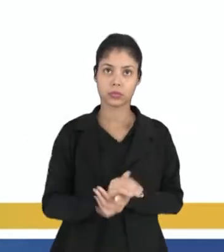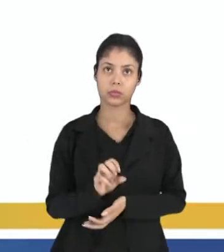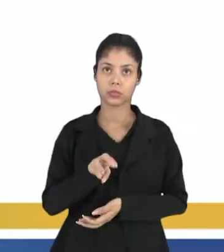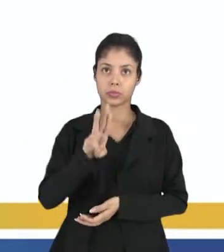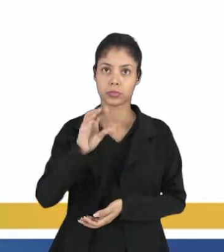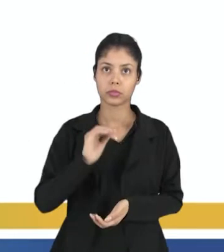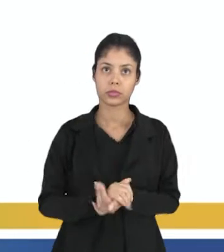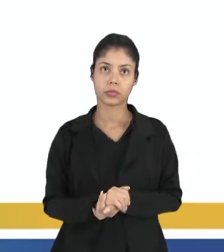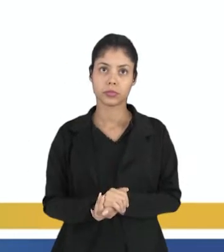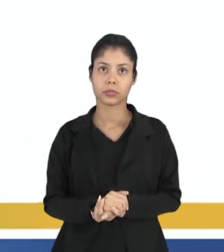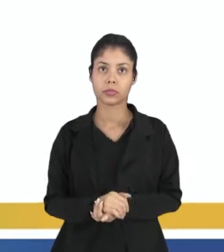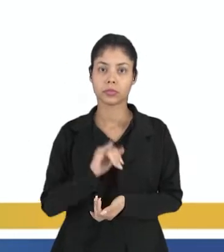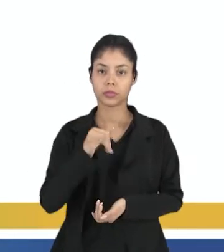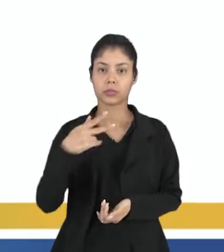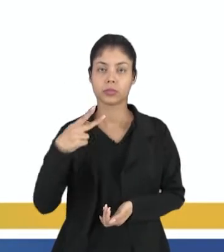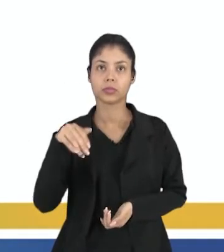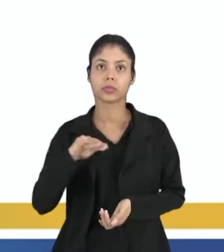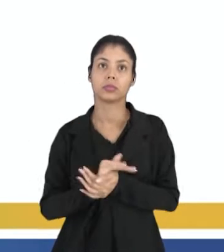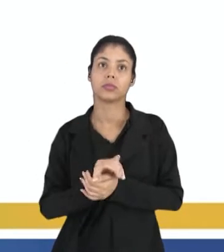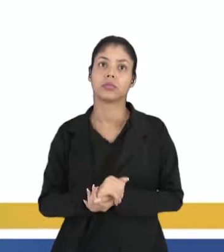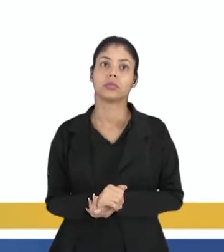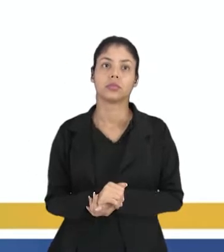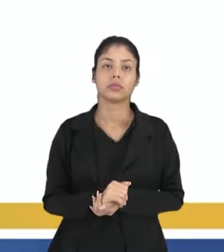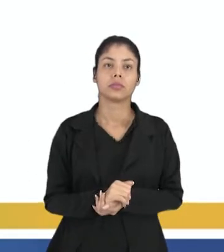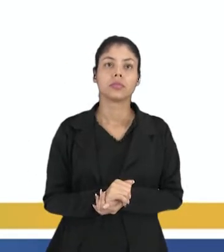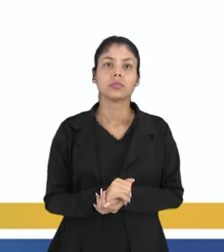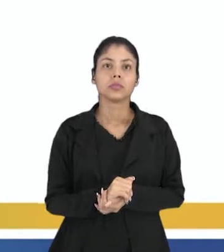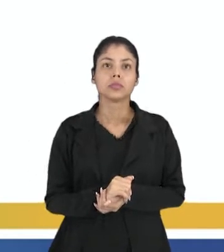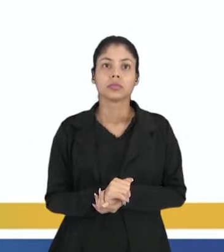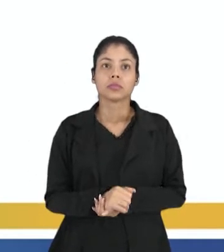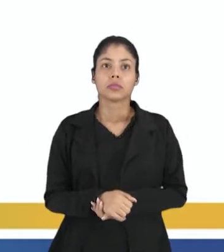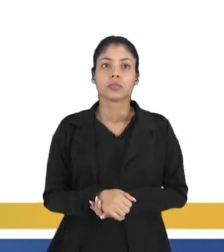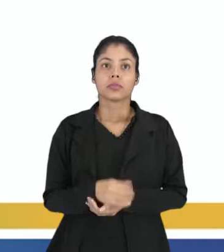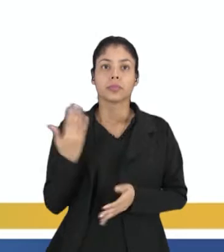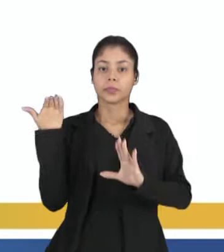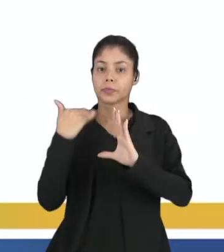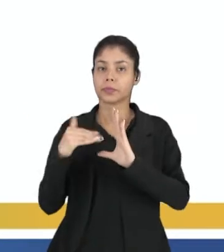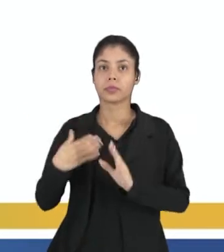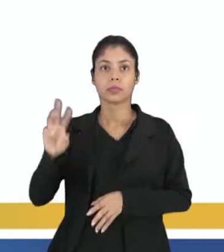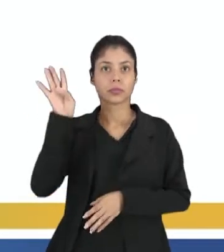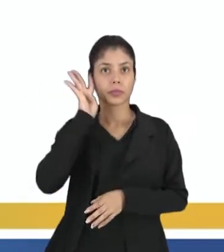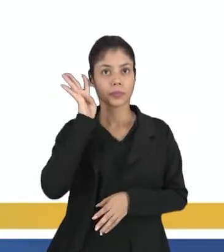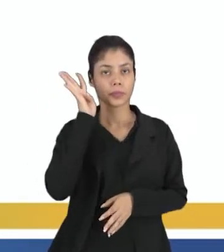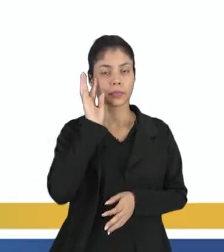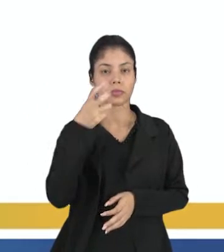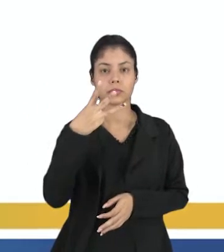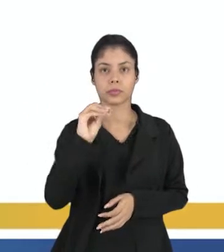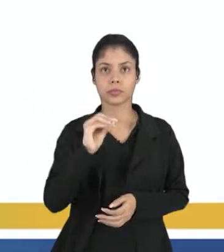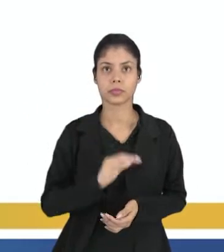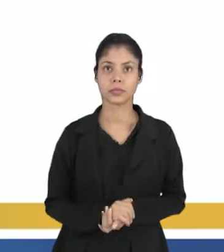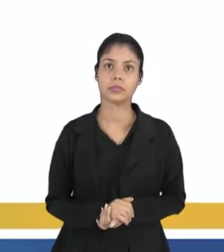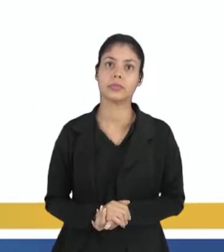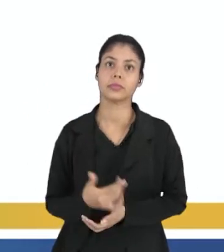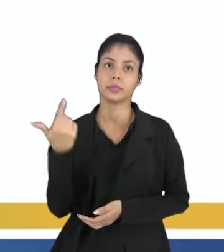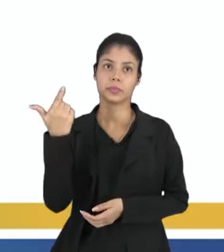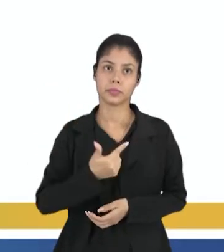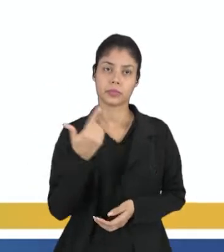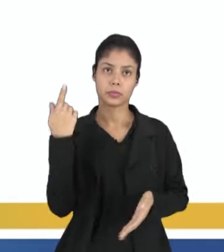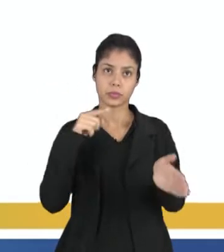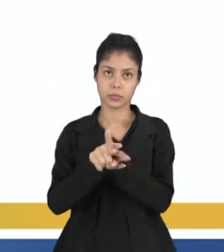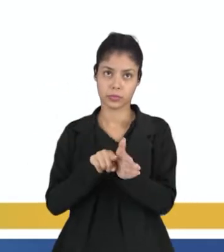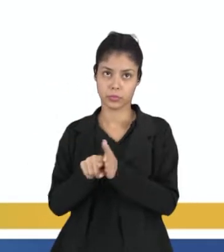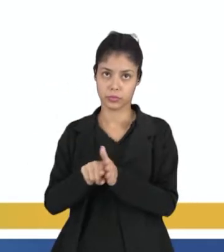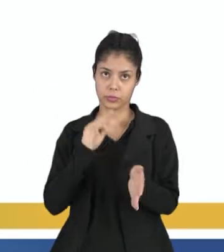Amazônia, IPAM, e do Older Climate, publicado nesta quarta-feira. Segundo